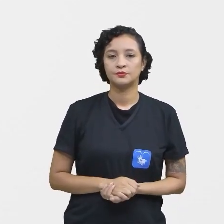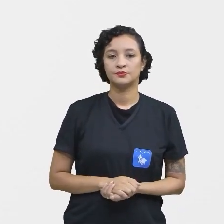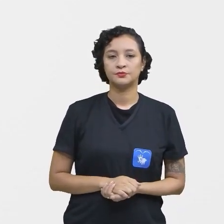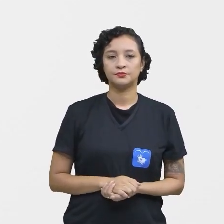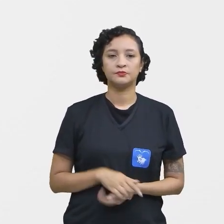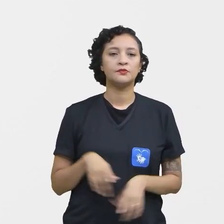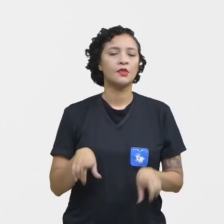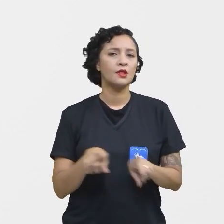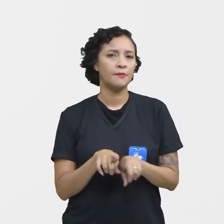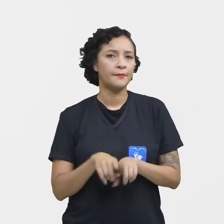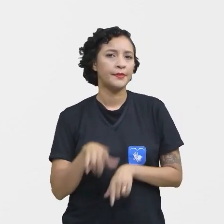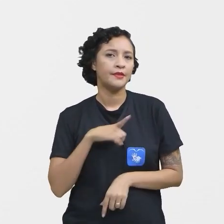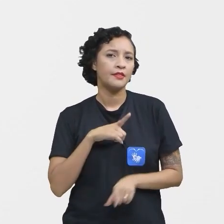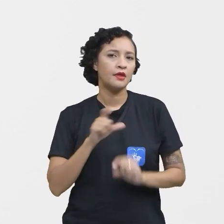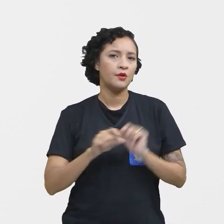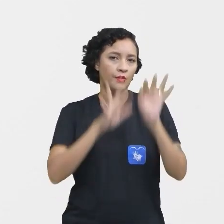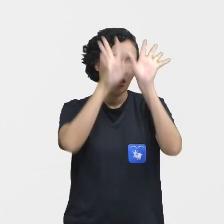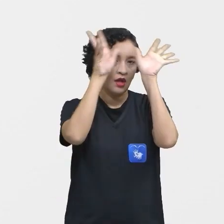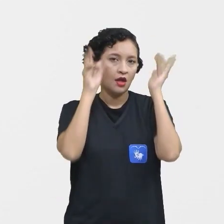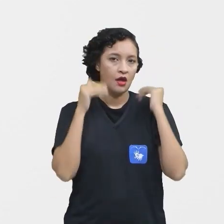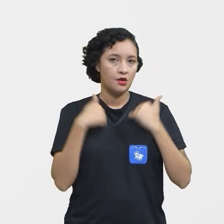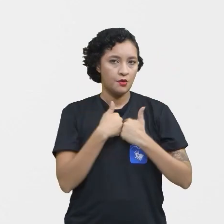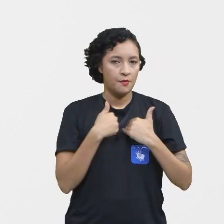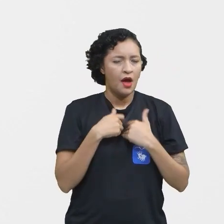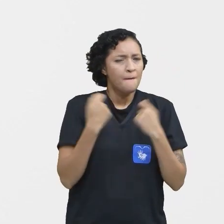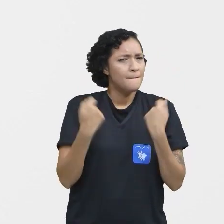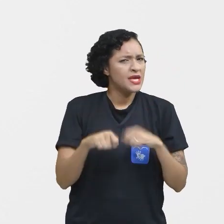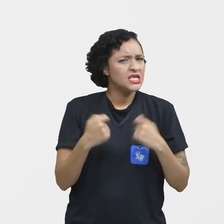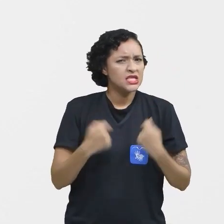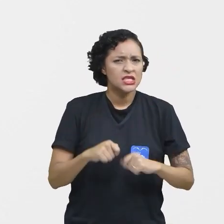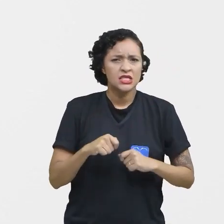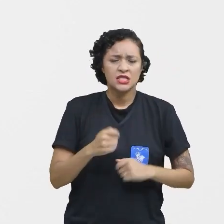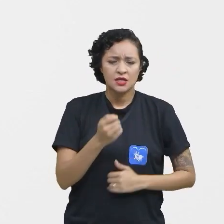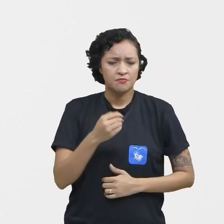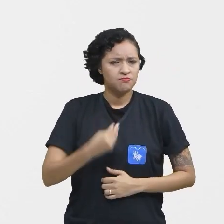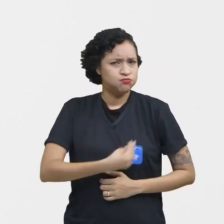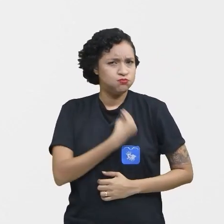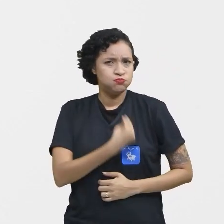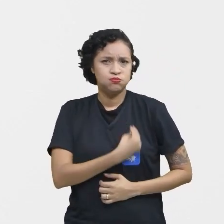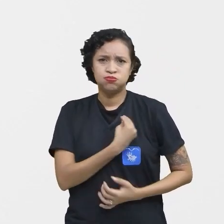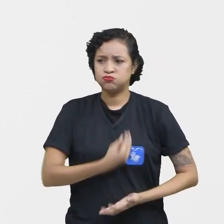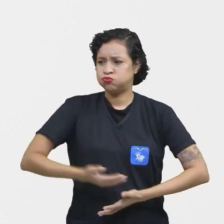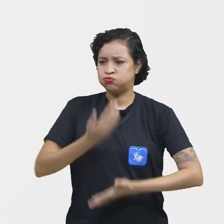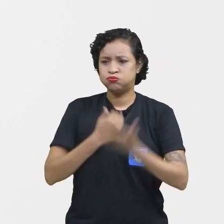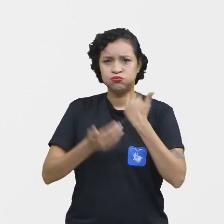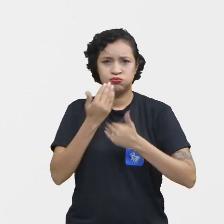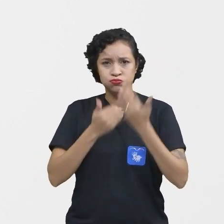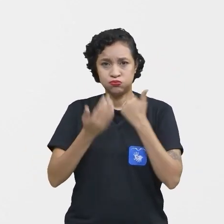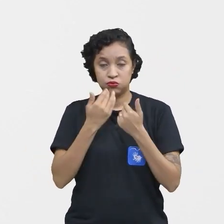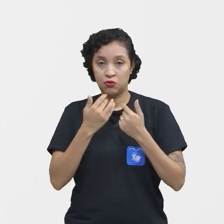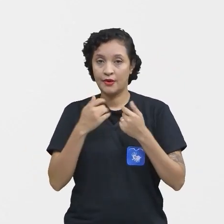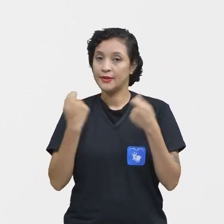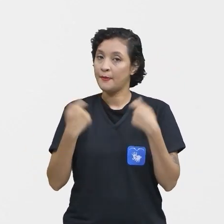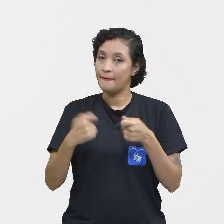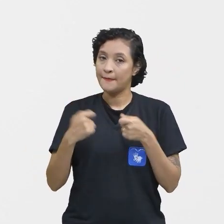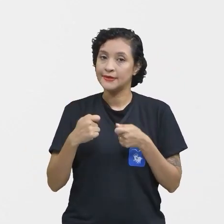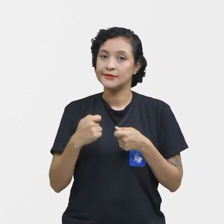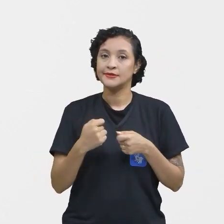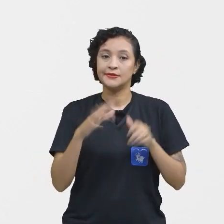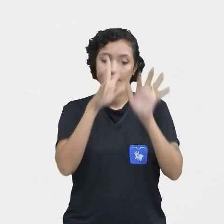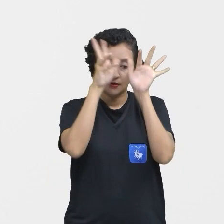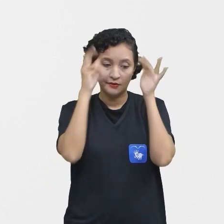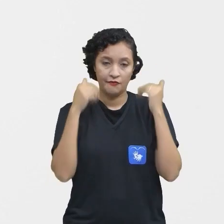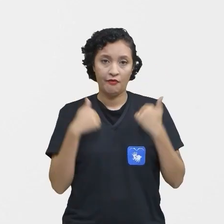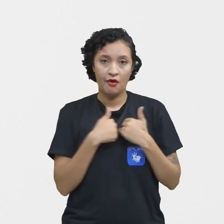Existem animais que precisam de muita energia, por isso eles precisam comer outras espécies de animais. A cadeia alimentar faz com que